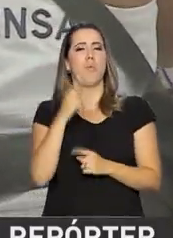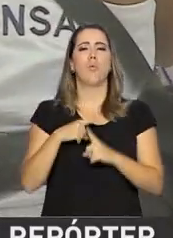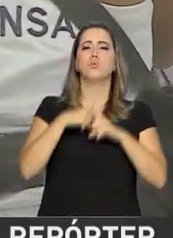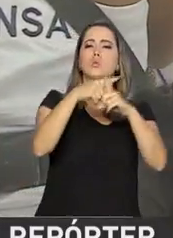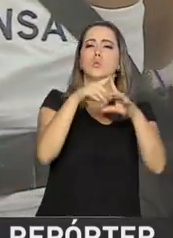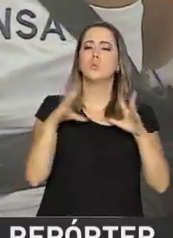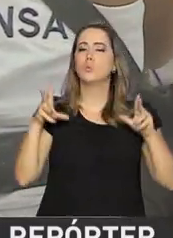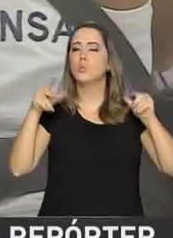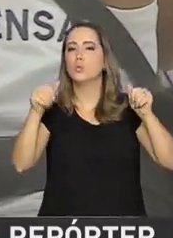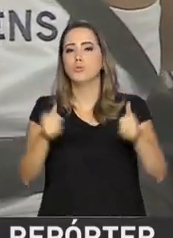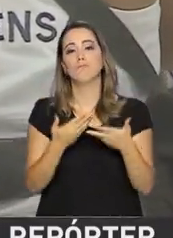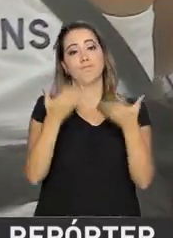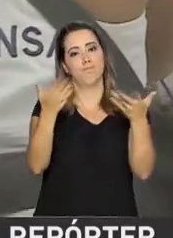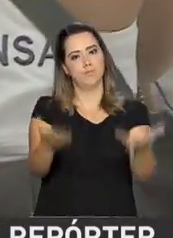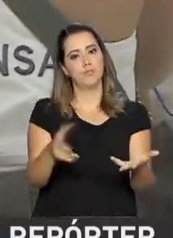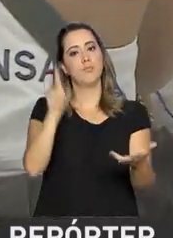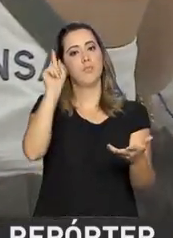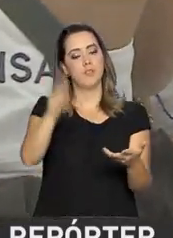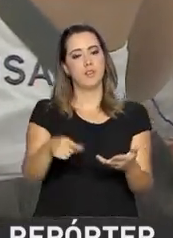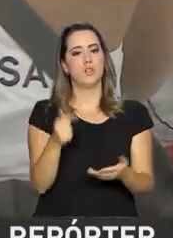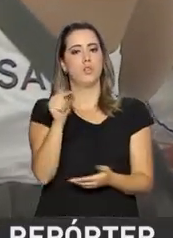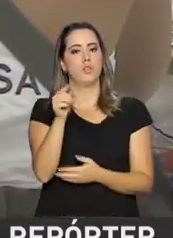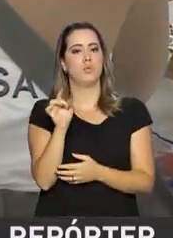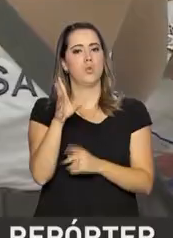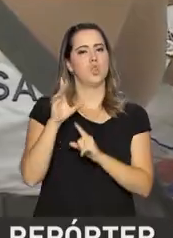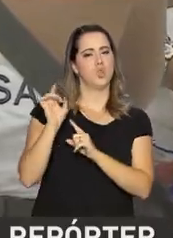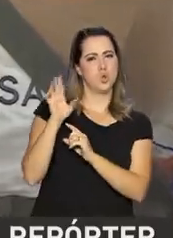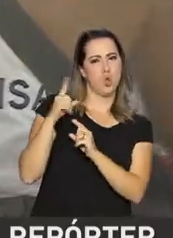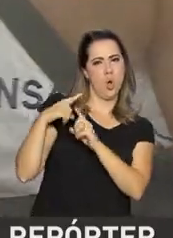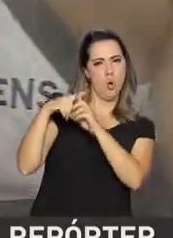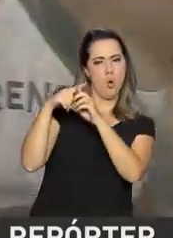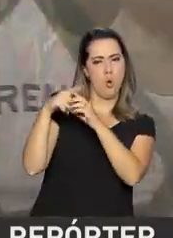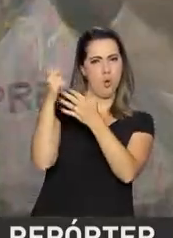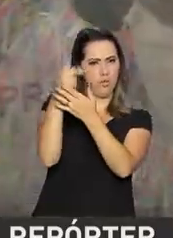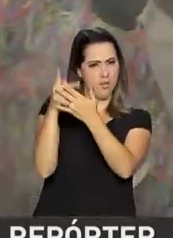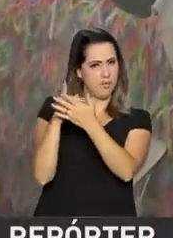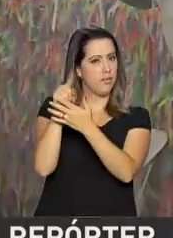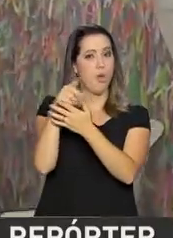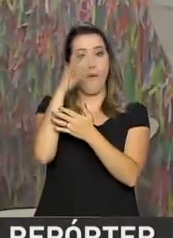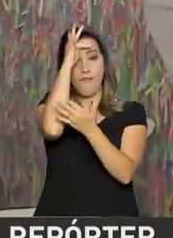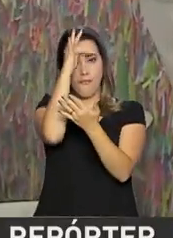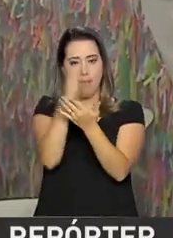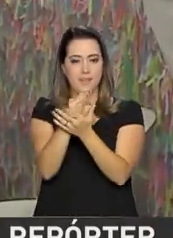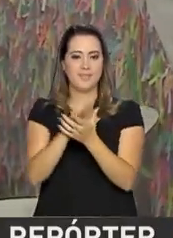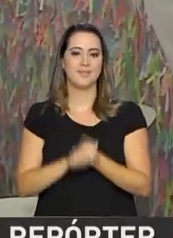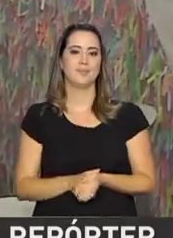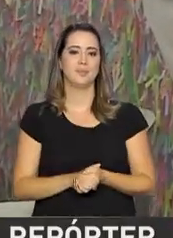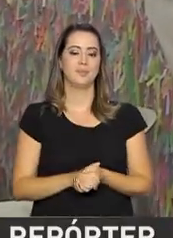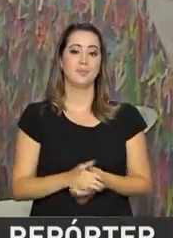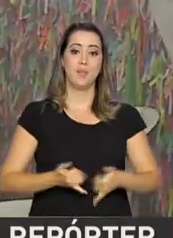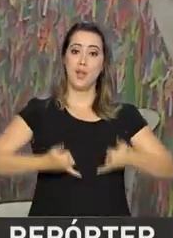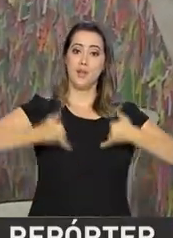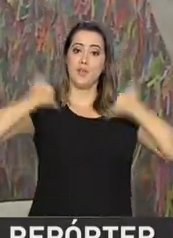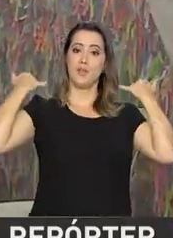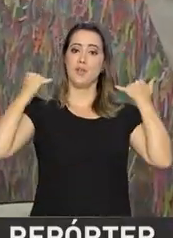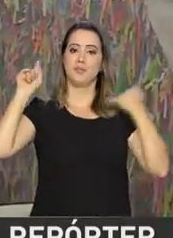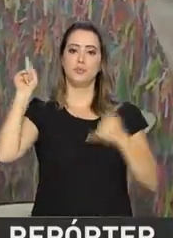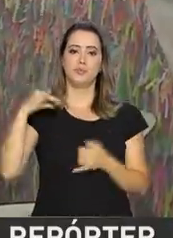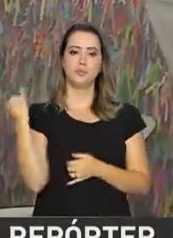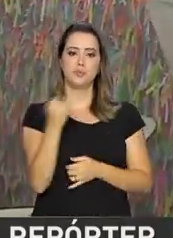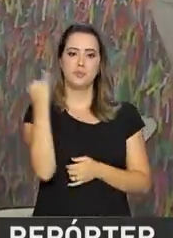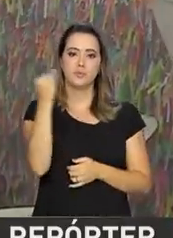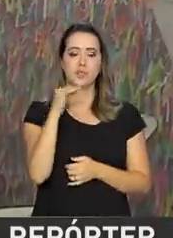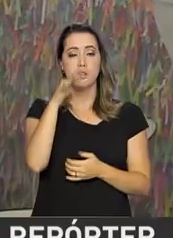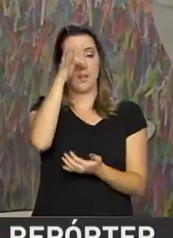por todos. Então, Ele não é só a imagem, é a fé. A festa do Senhor do Bonfim é um ícone da